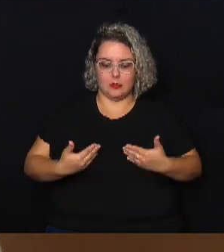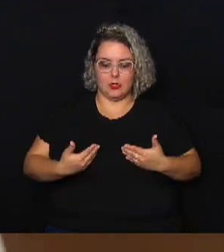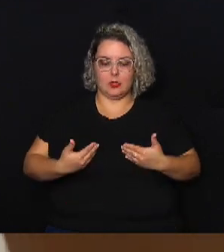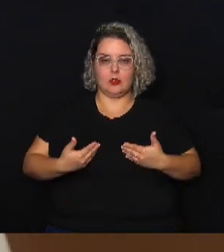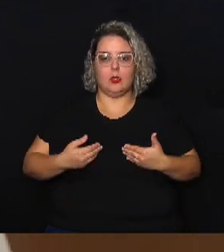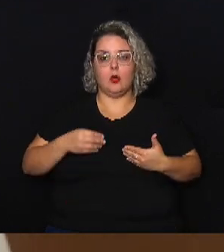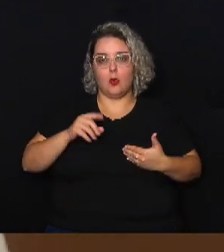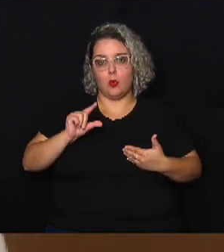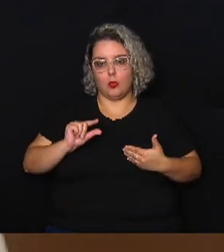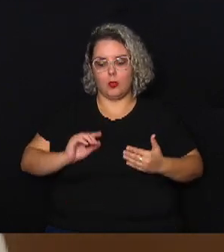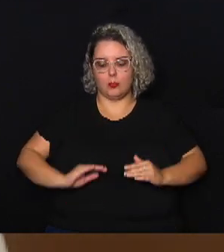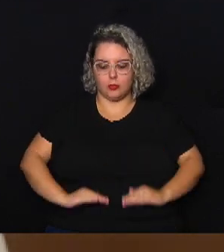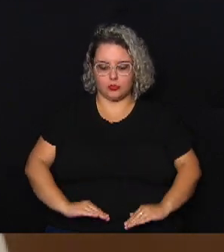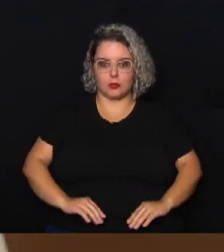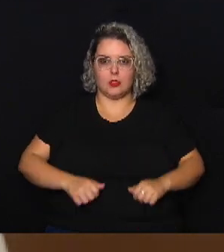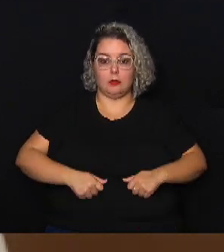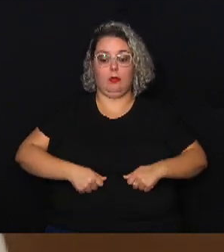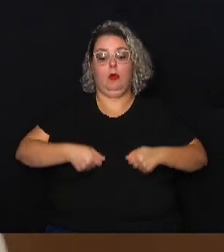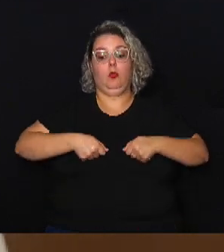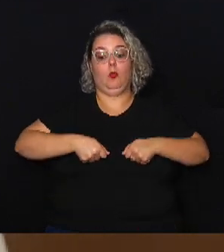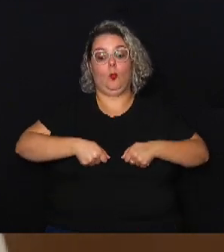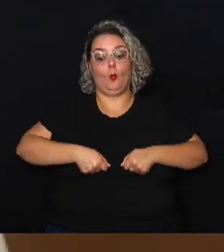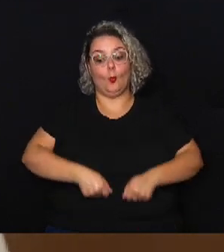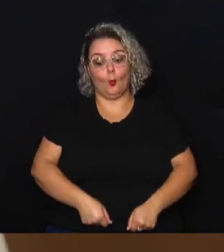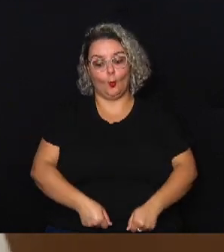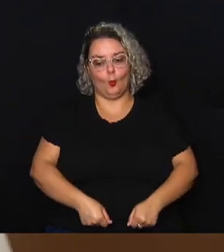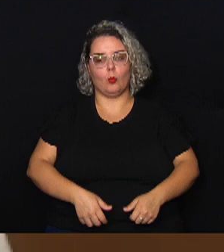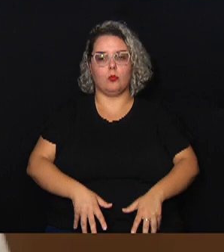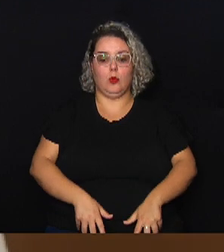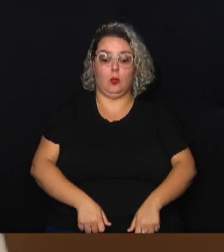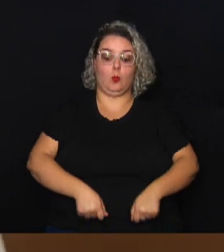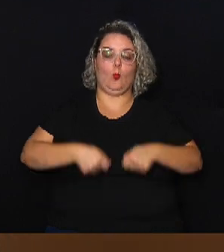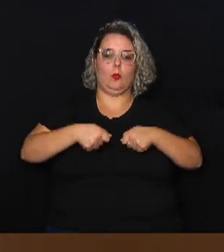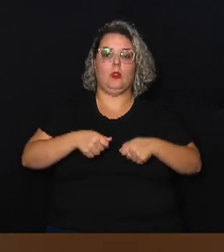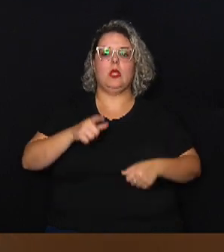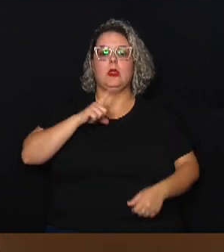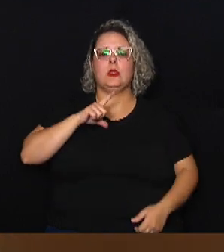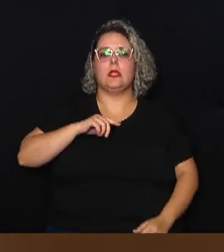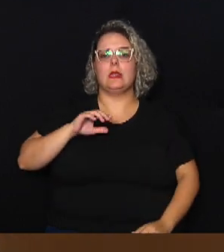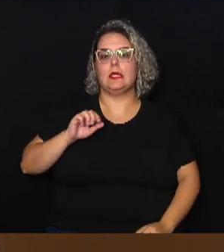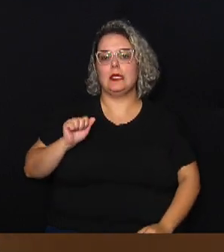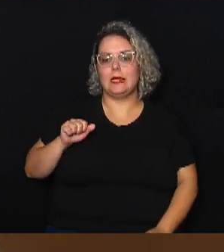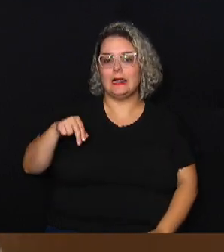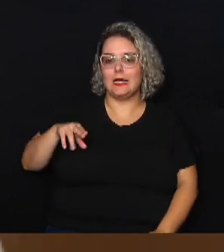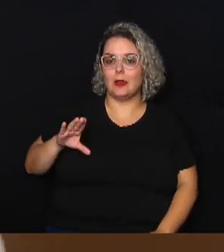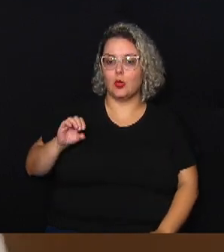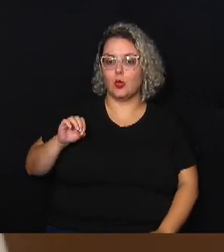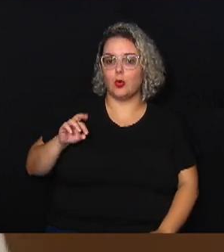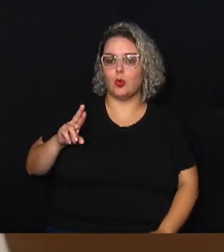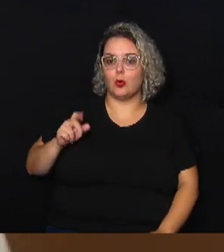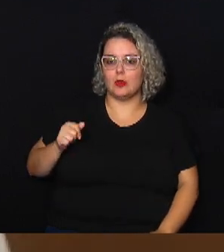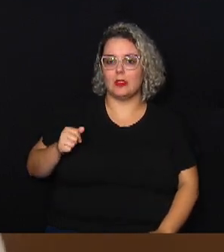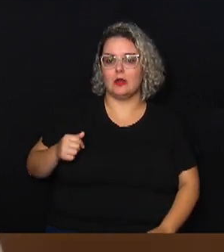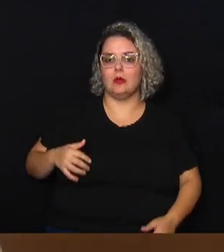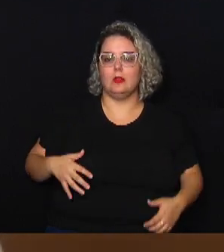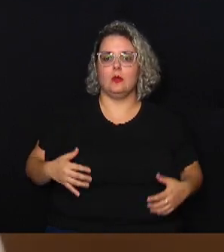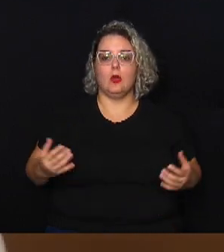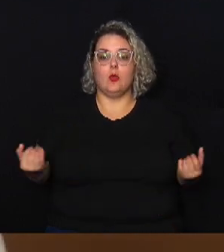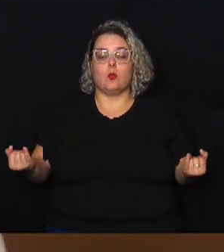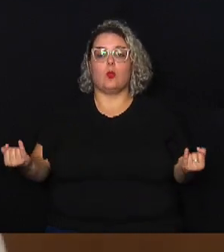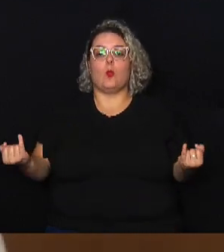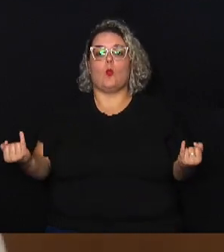umbigo. Temos abdominoplastia em âncora, para que a gente usa muito para esses pacientes que perdem muito